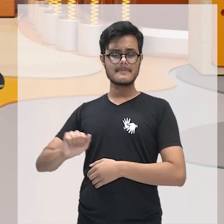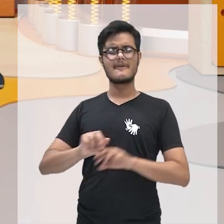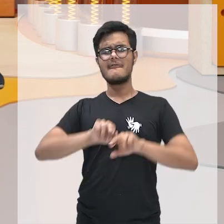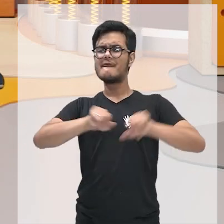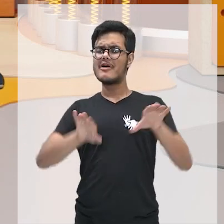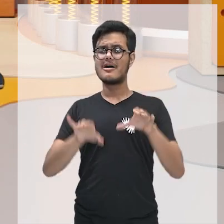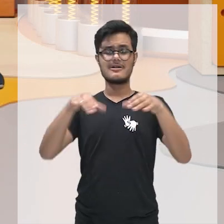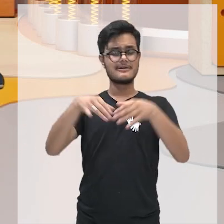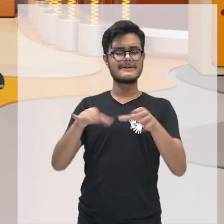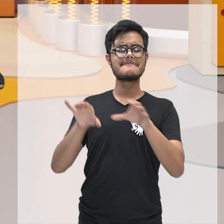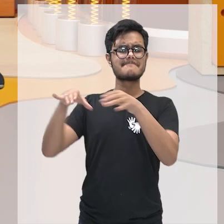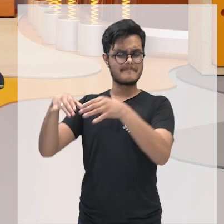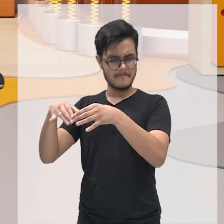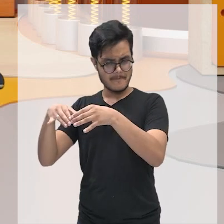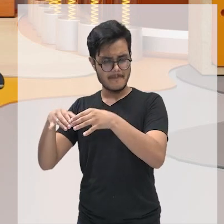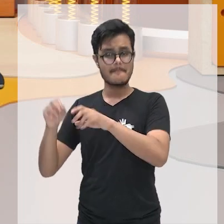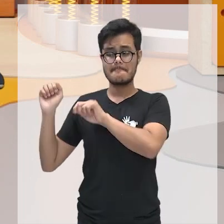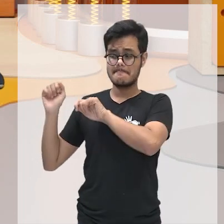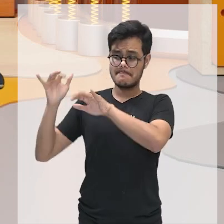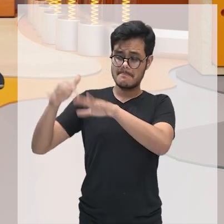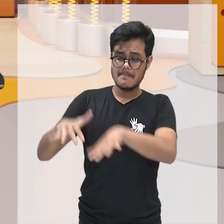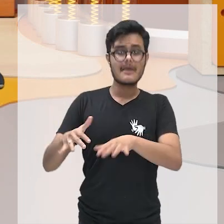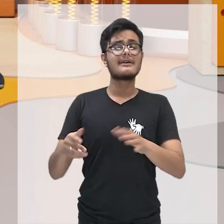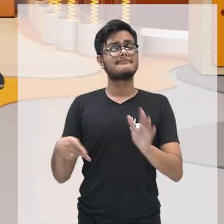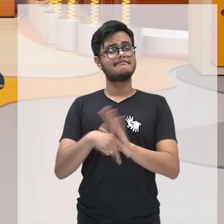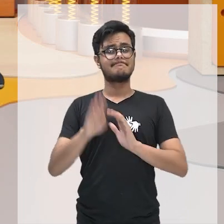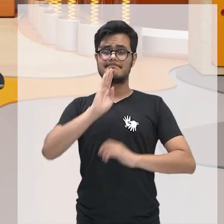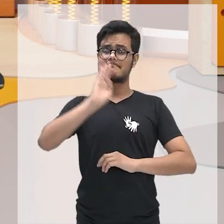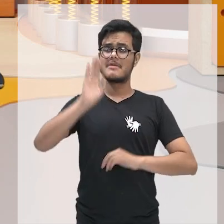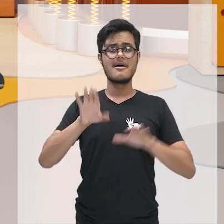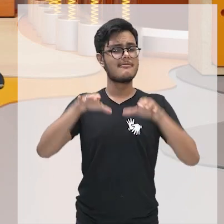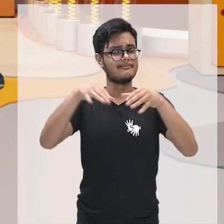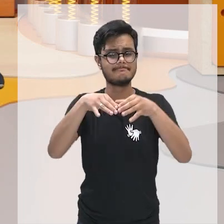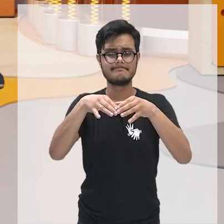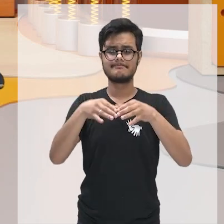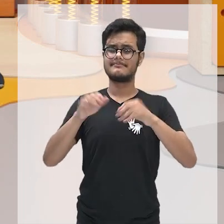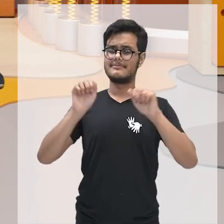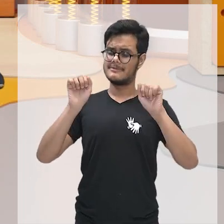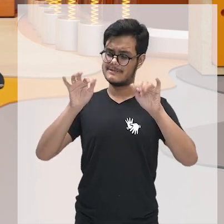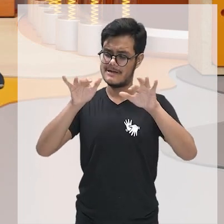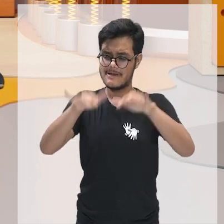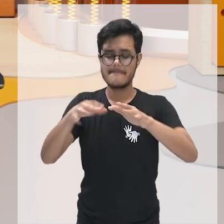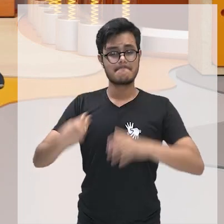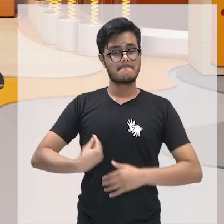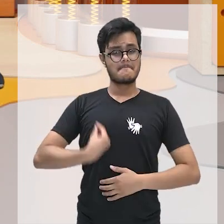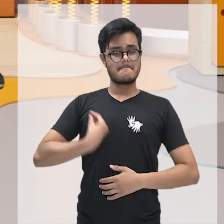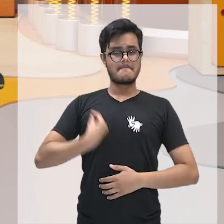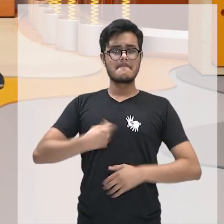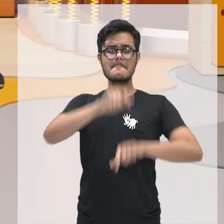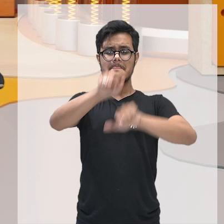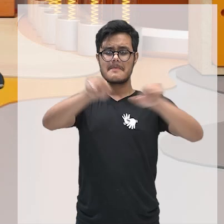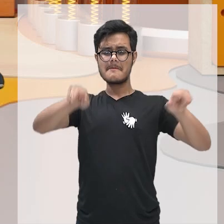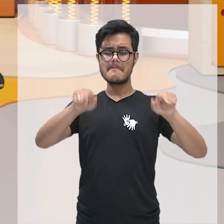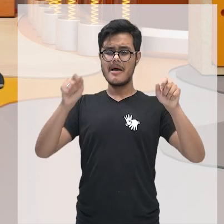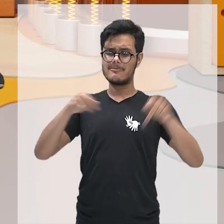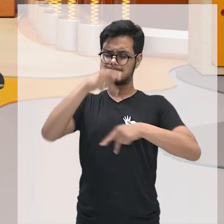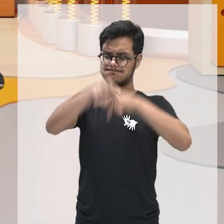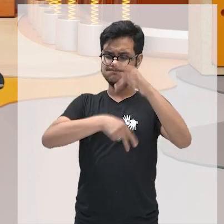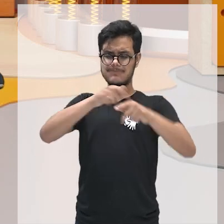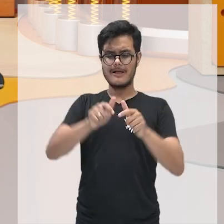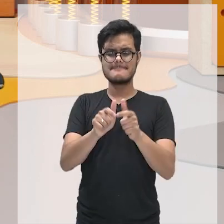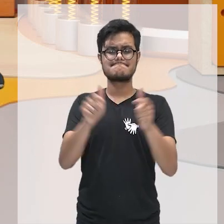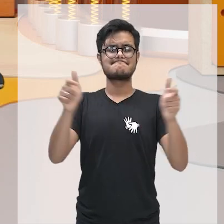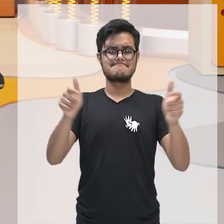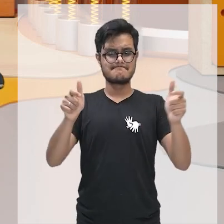etruscos e gregos foram os principais grupos que contribuíram para o povoamento inicial